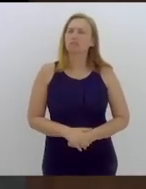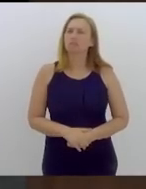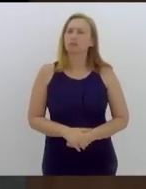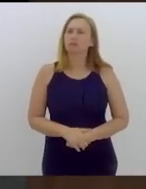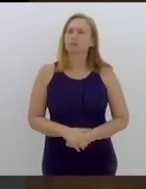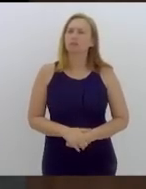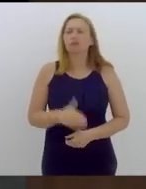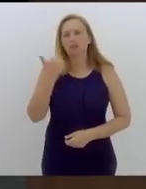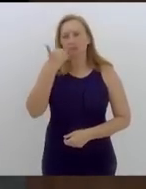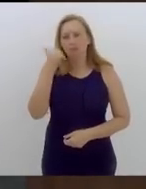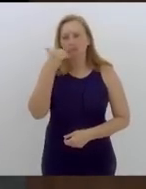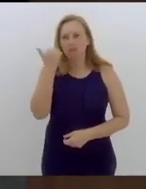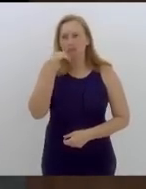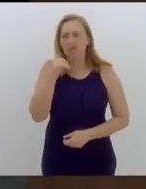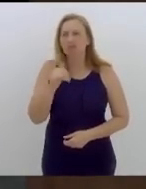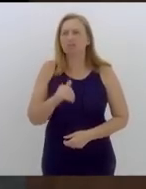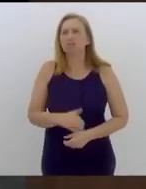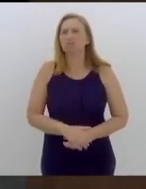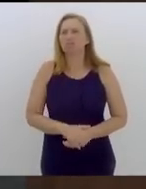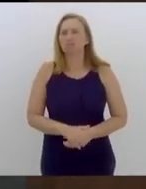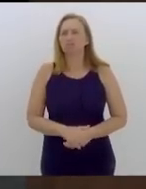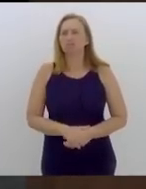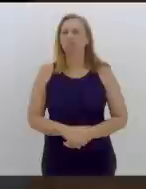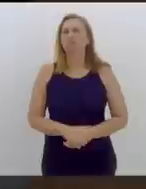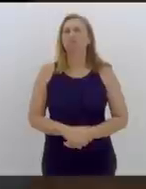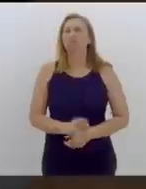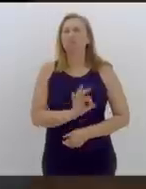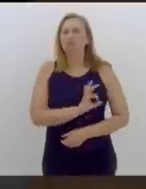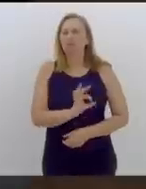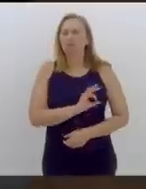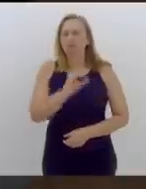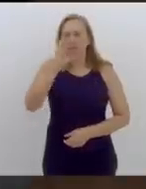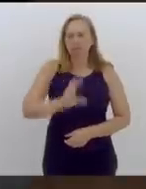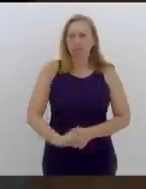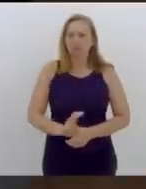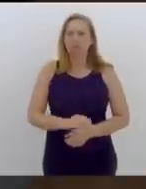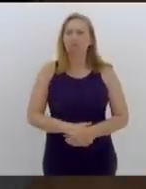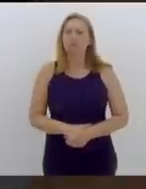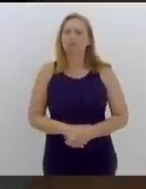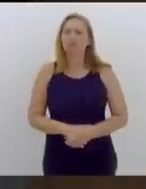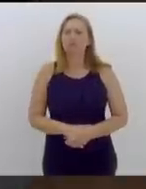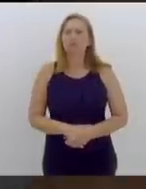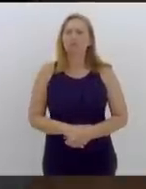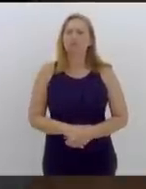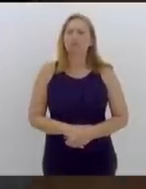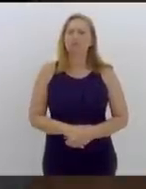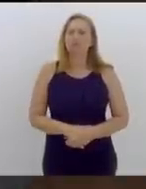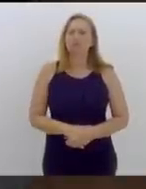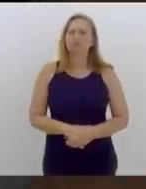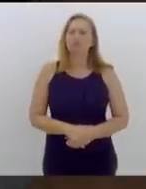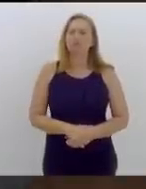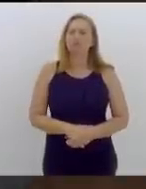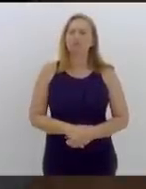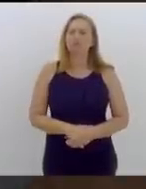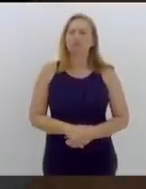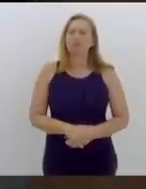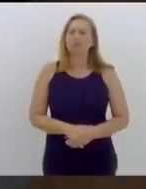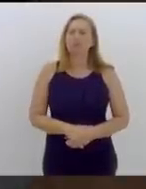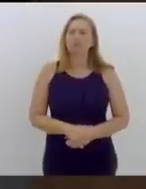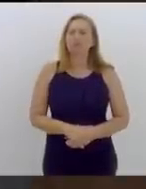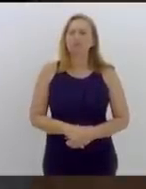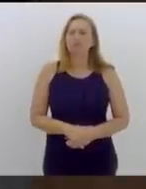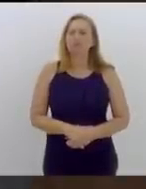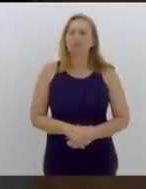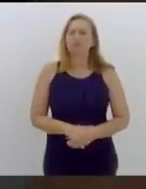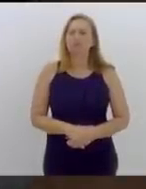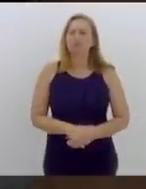a sacanagem as pilantragens que tem na infelizmente também na Polícia Civil isso esse as habitariedade não tô a ouvir sobrestamento